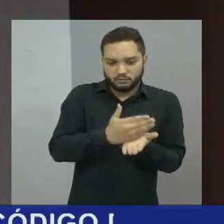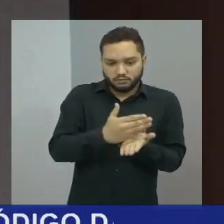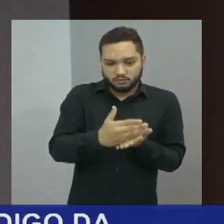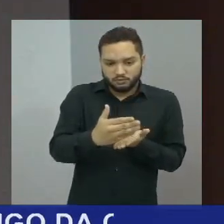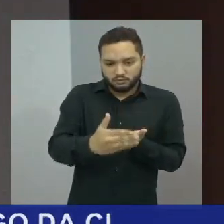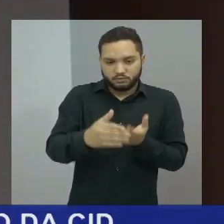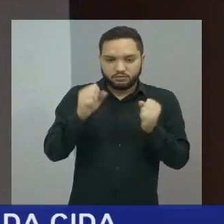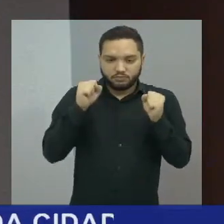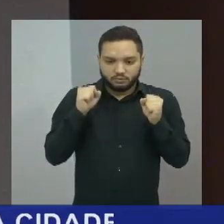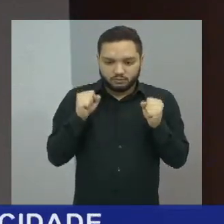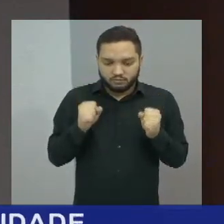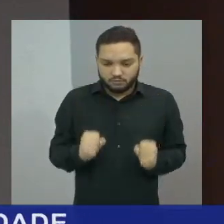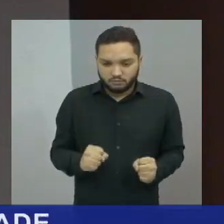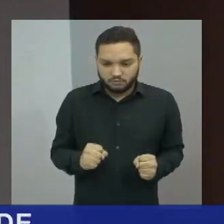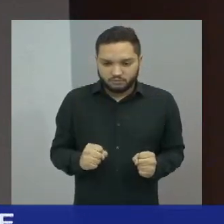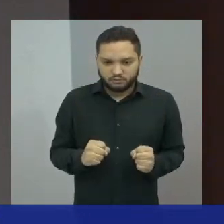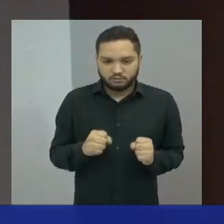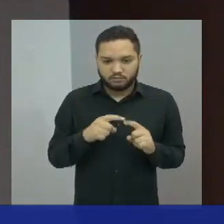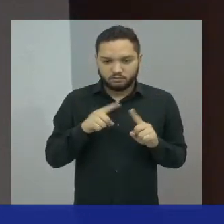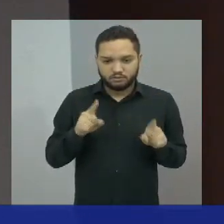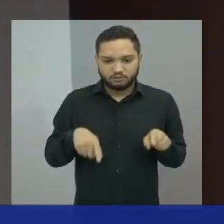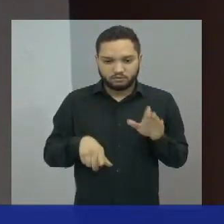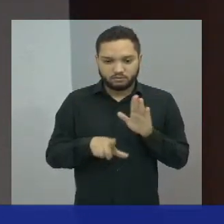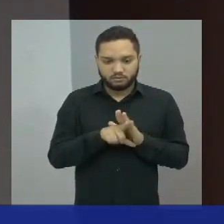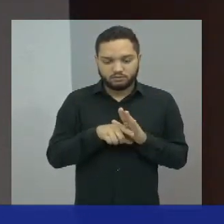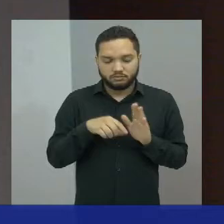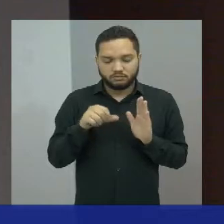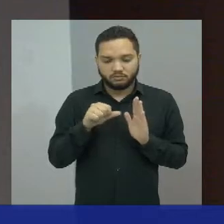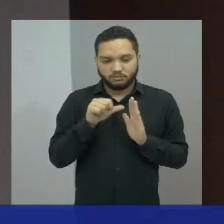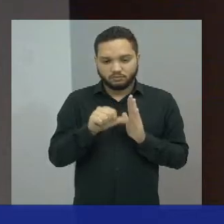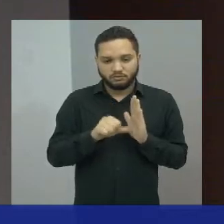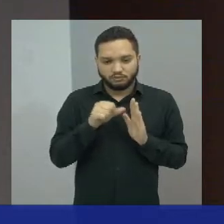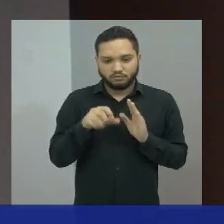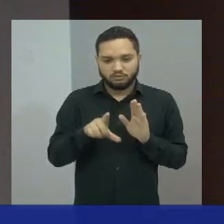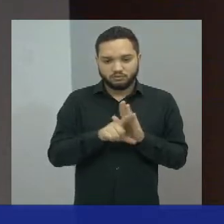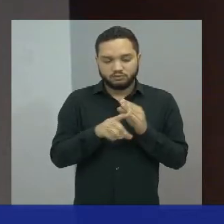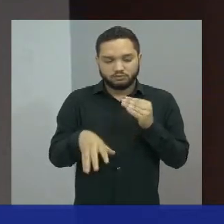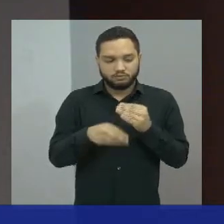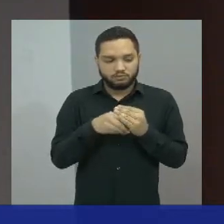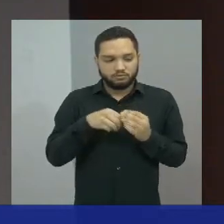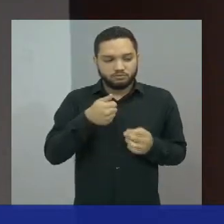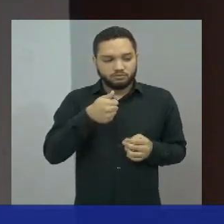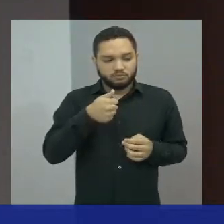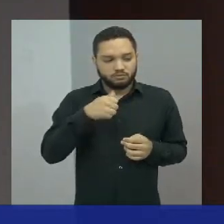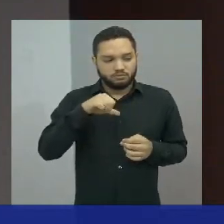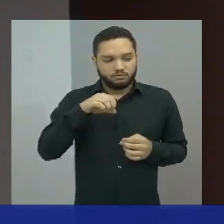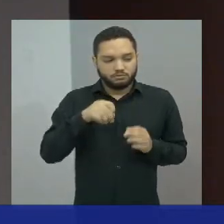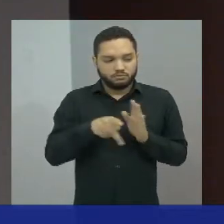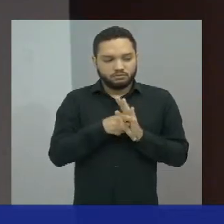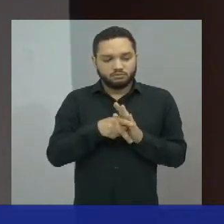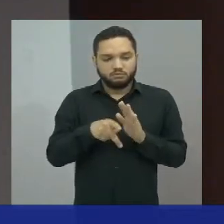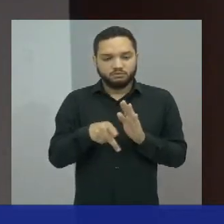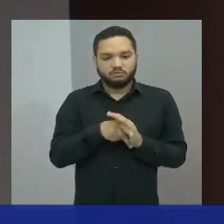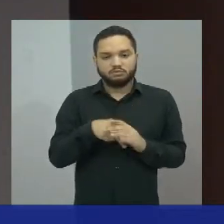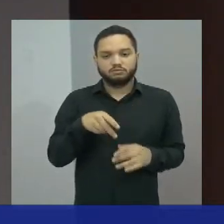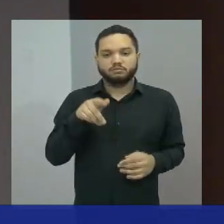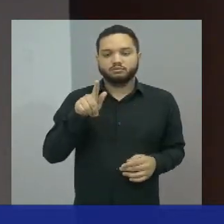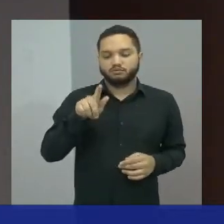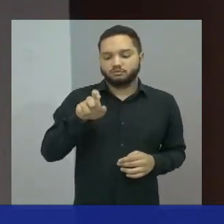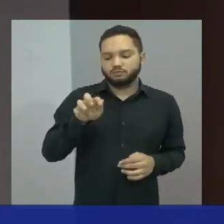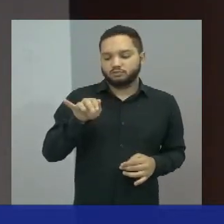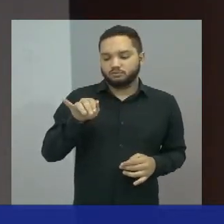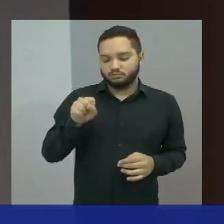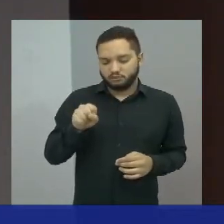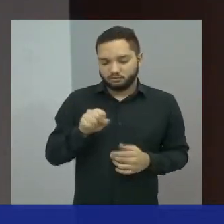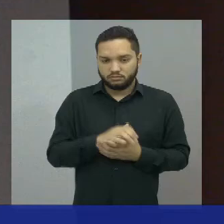está no projeto de lei que modifica a Lei Complementar 190 da AGFIS. E o